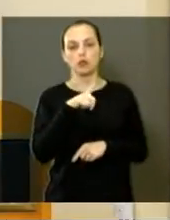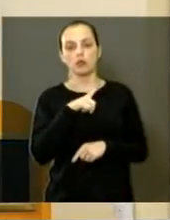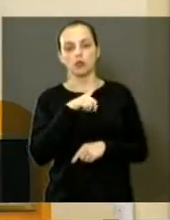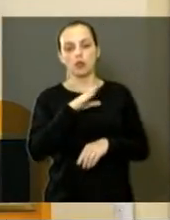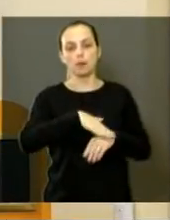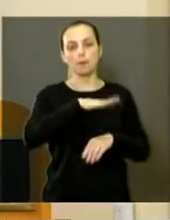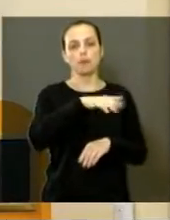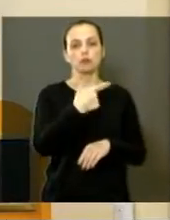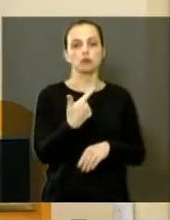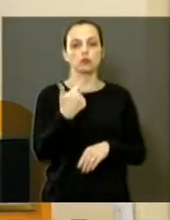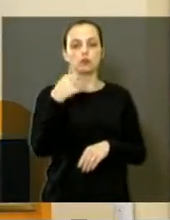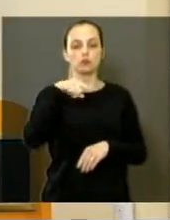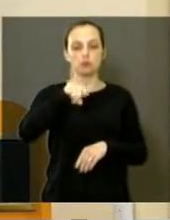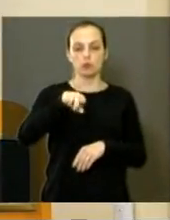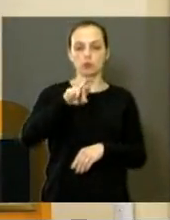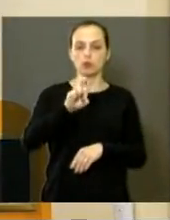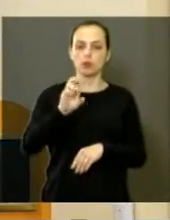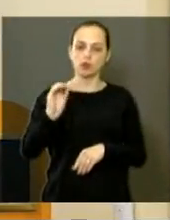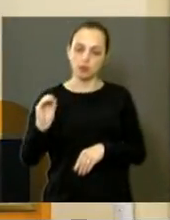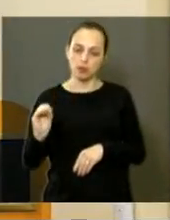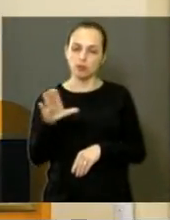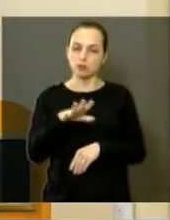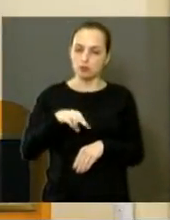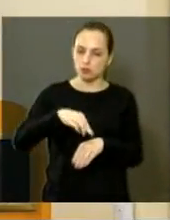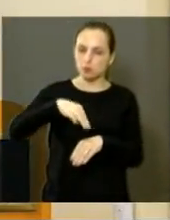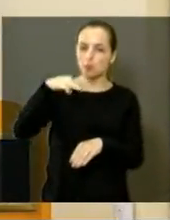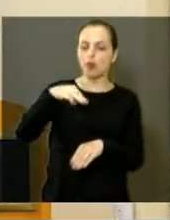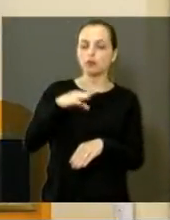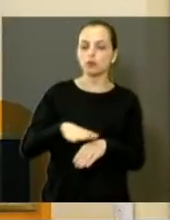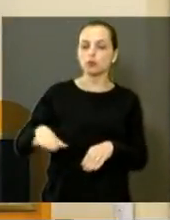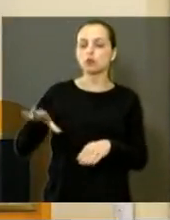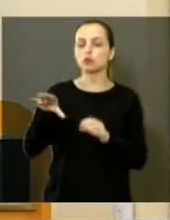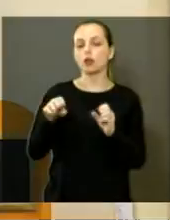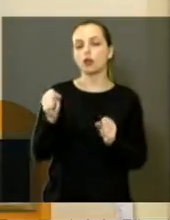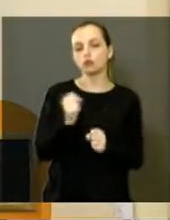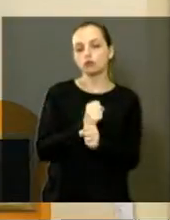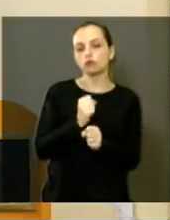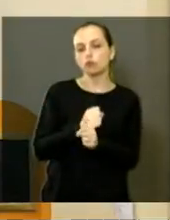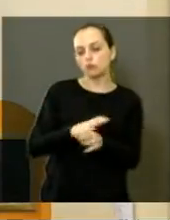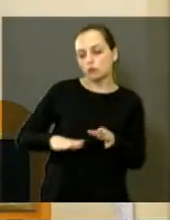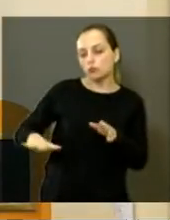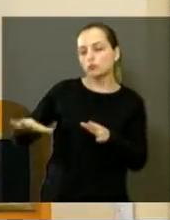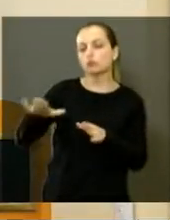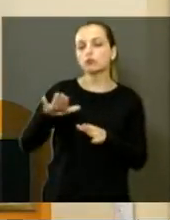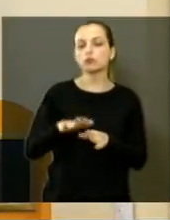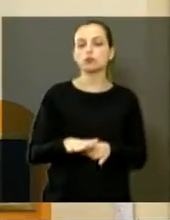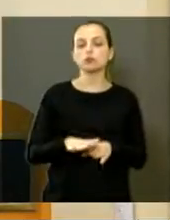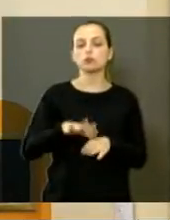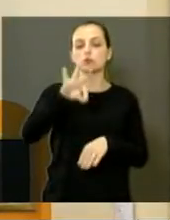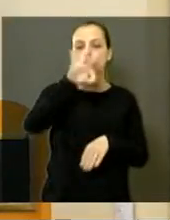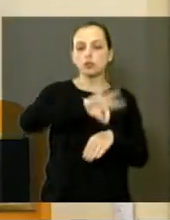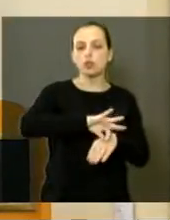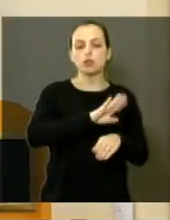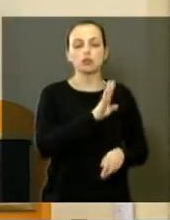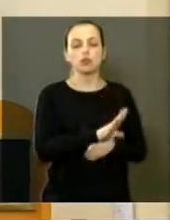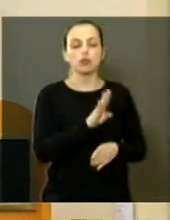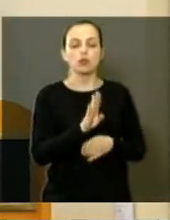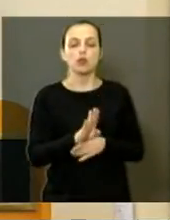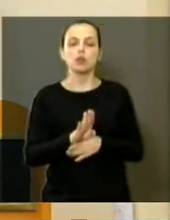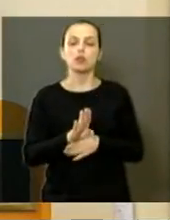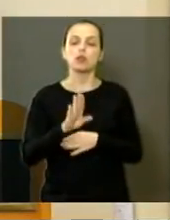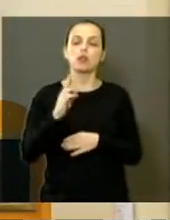mais de 2.500 metros quadrados de área construída, que vai atender lá em torno de